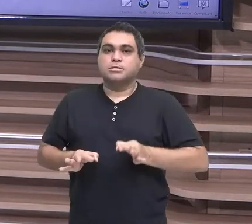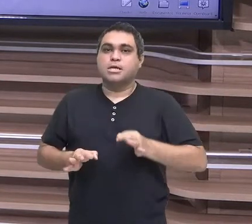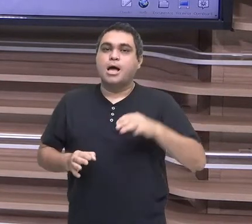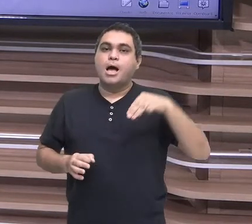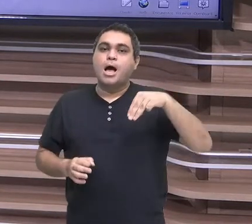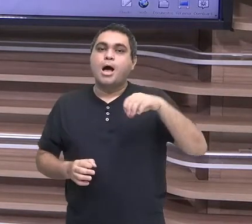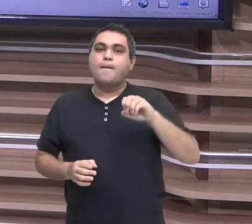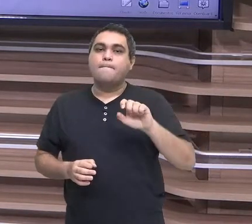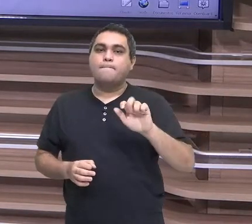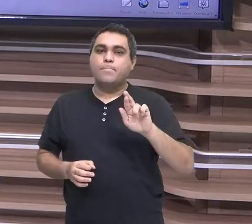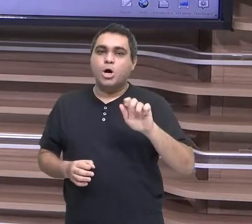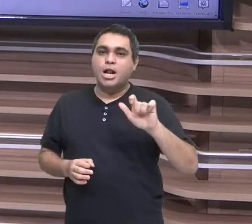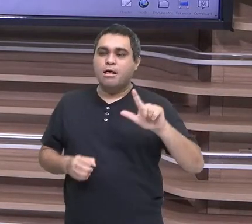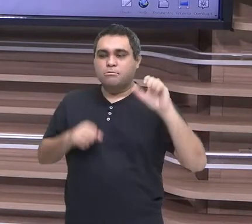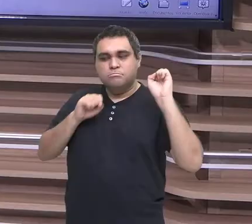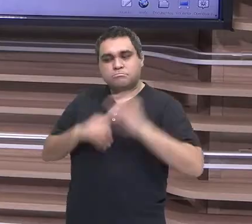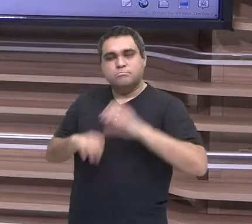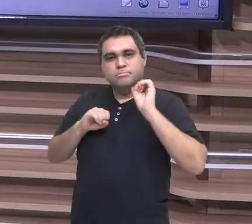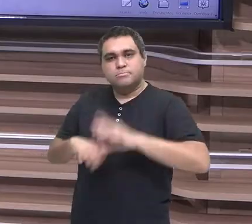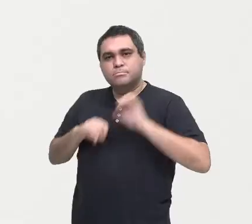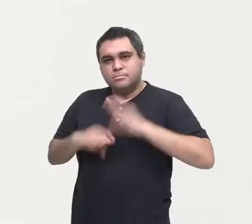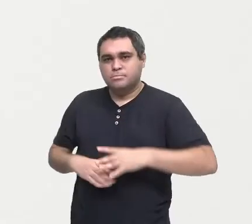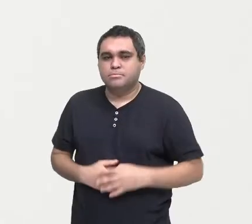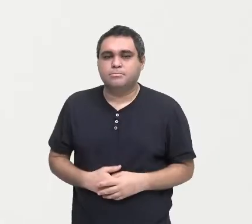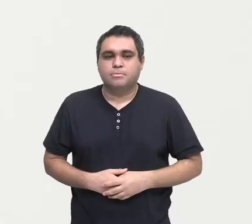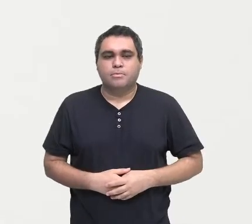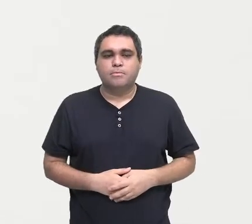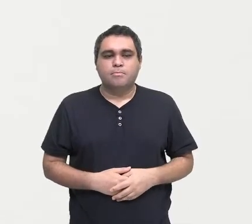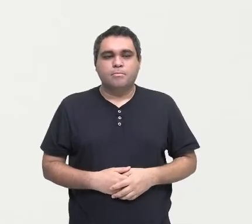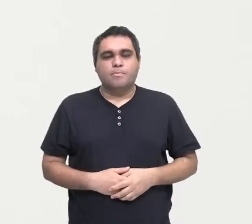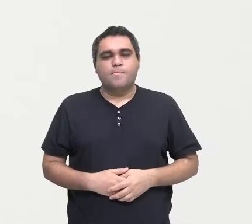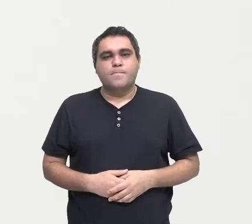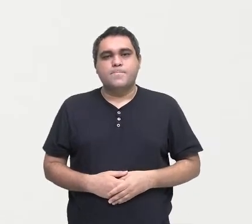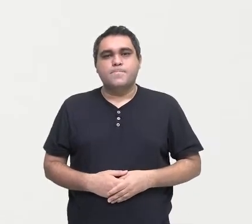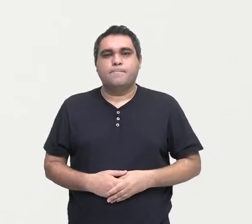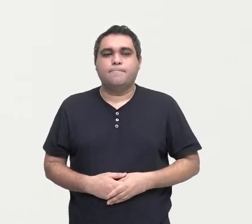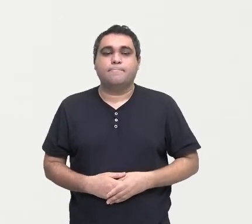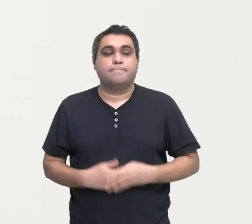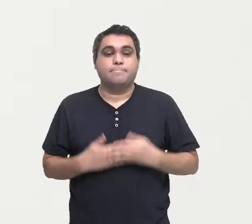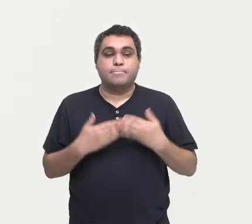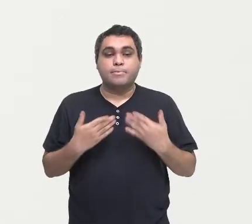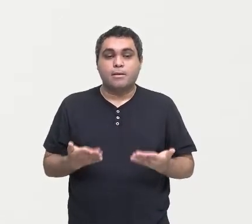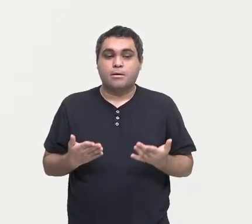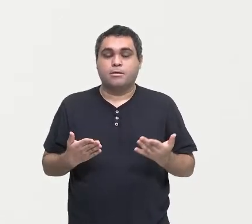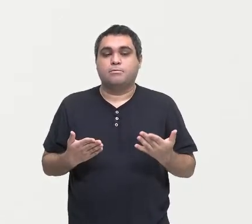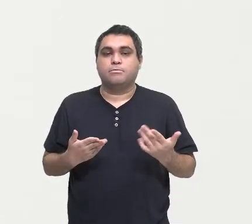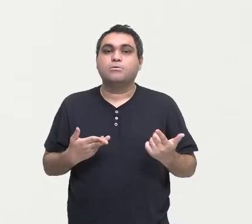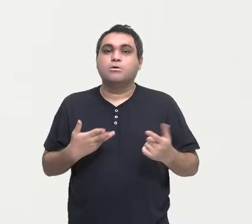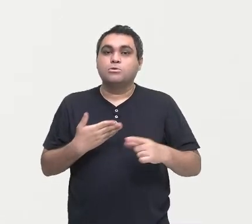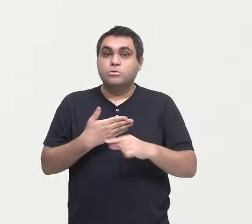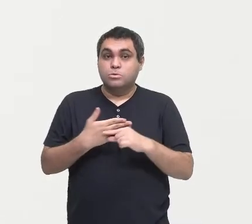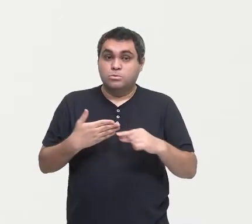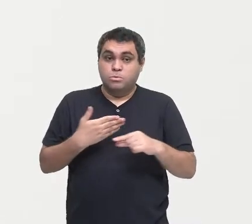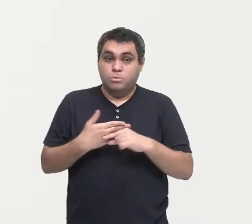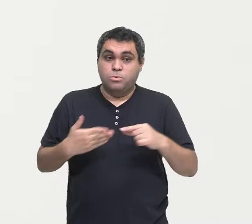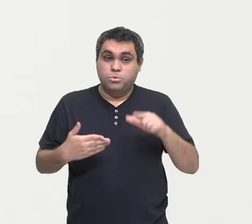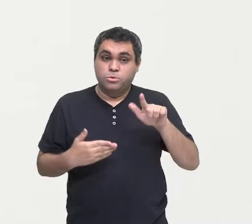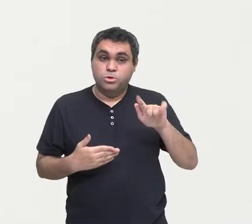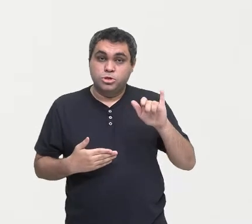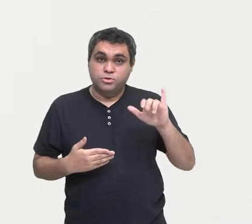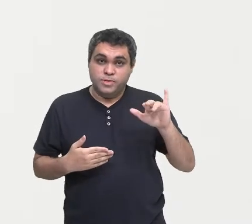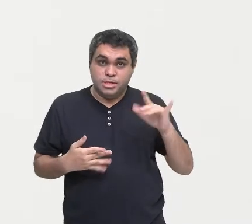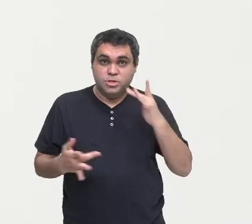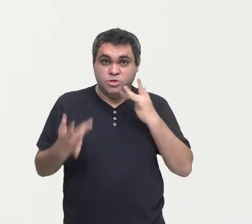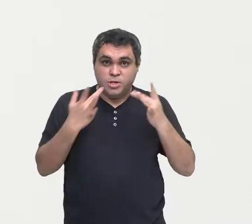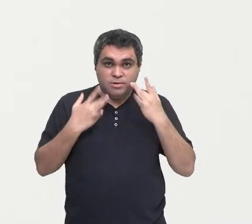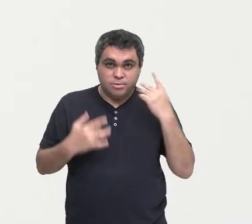do teatro de Gil Vicente. Vamos prosseguindo, olha só. Então, continuando falando sobre o teatro de